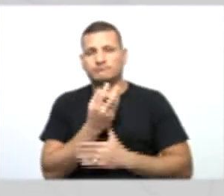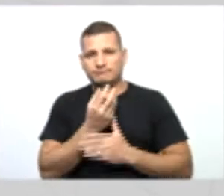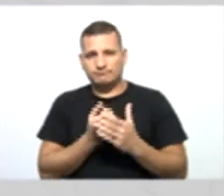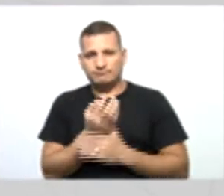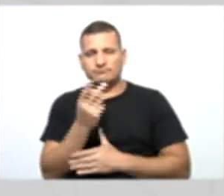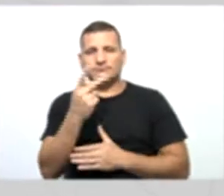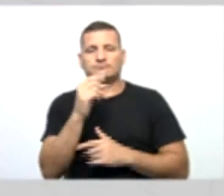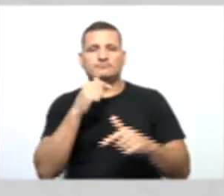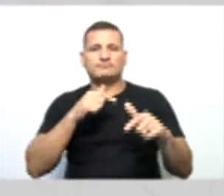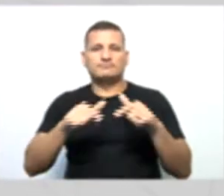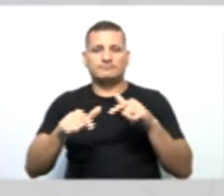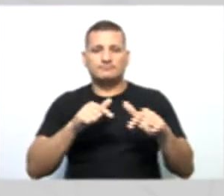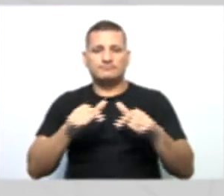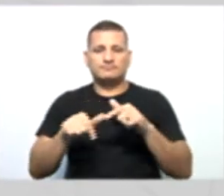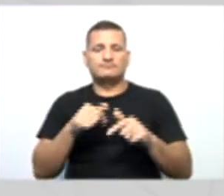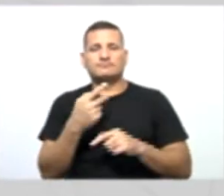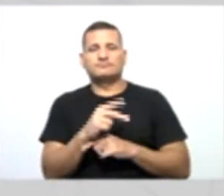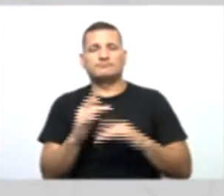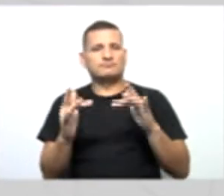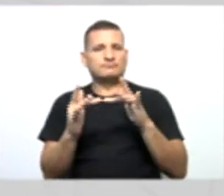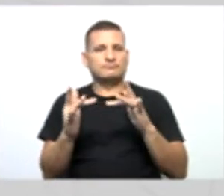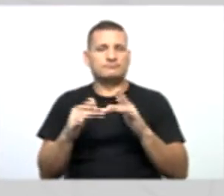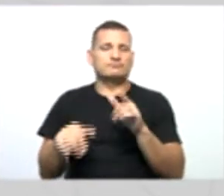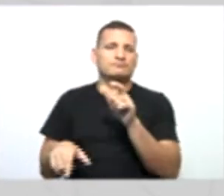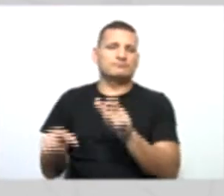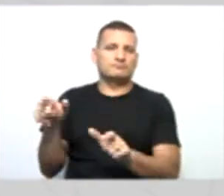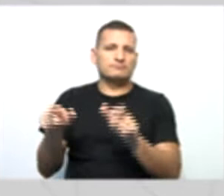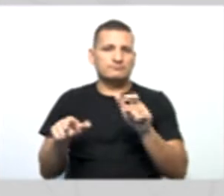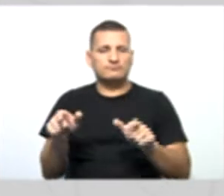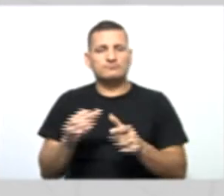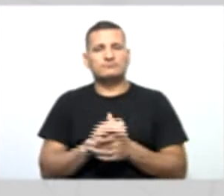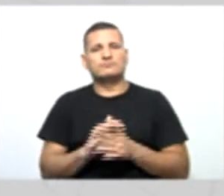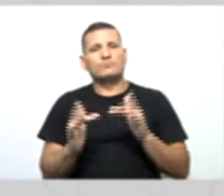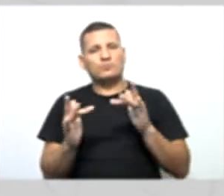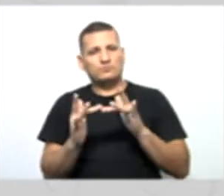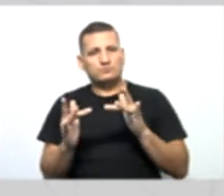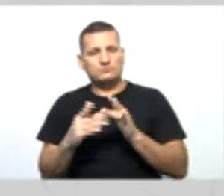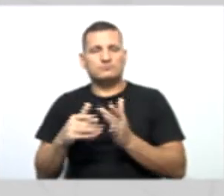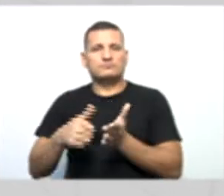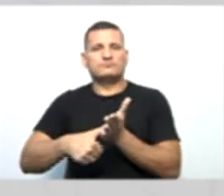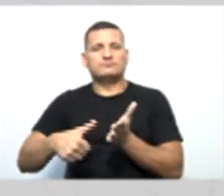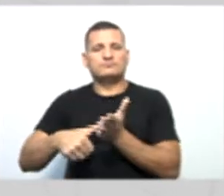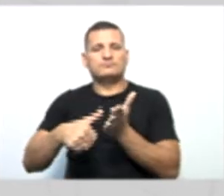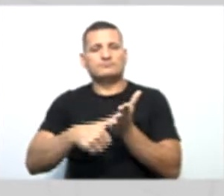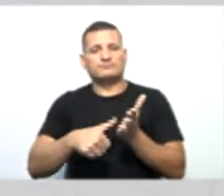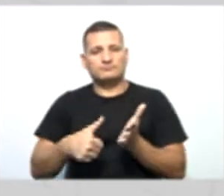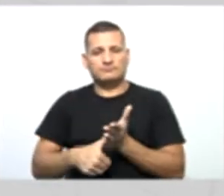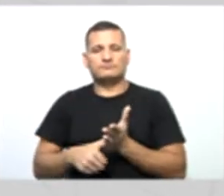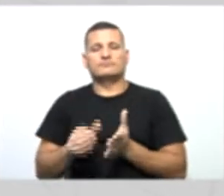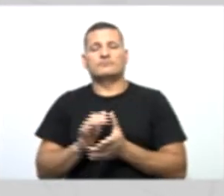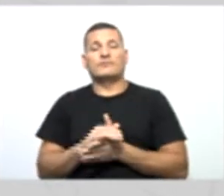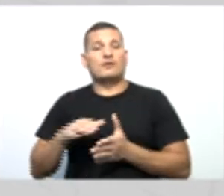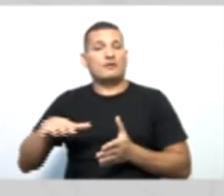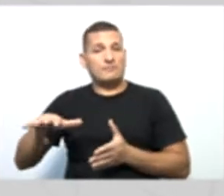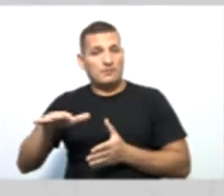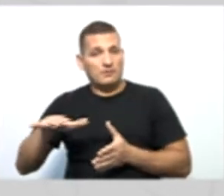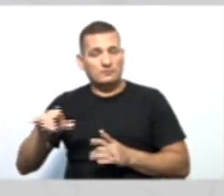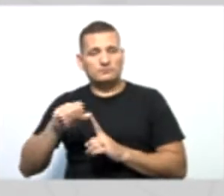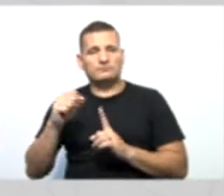seu serviço, no seu contato com o cliente, no contato com os cooperados, e o ambiente